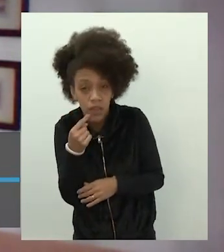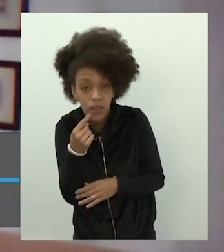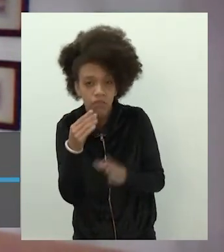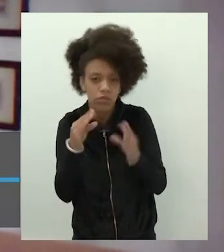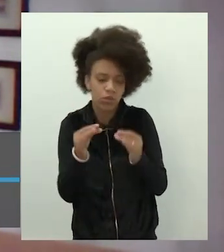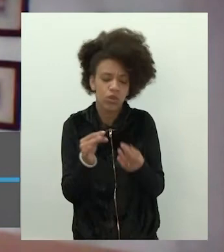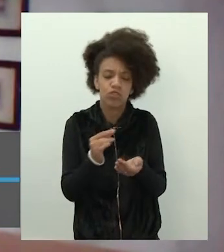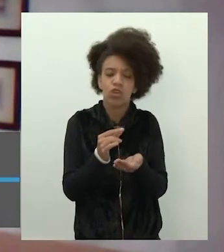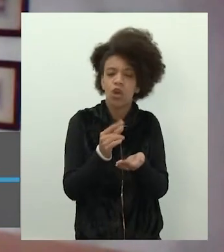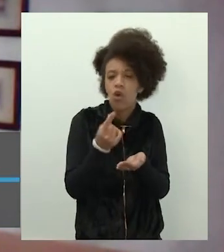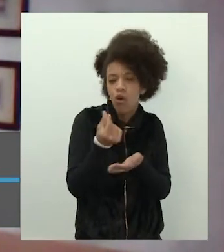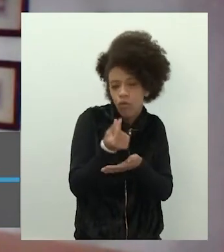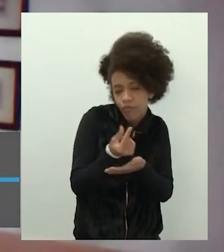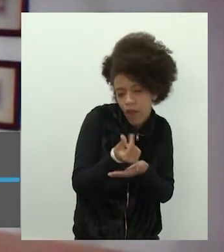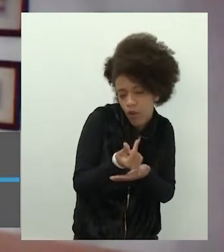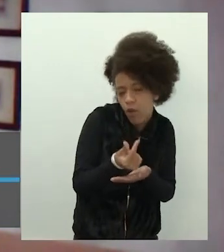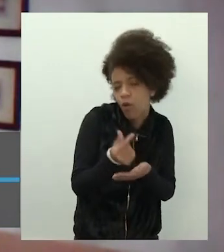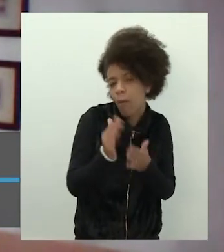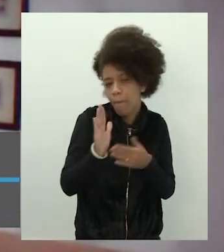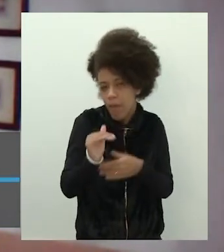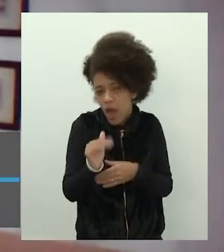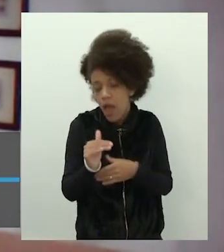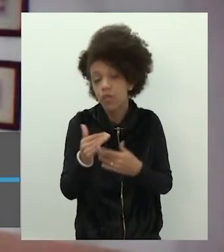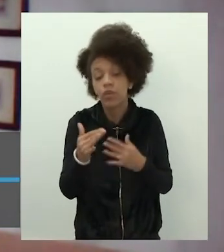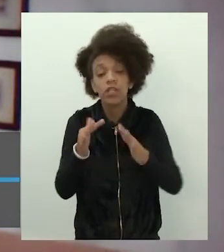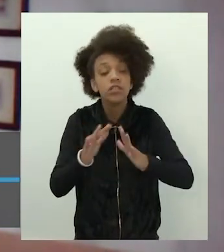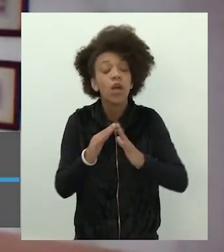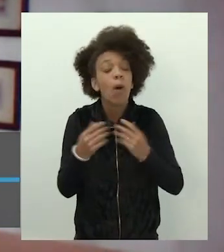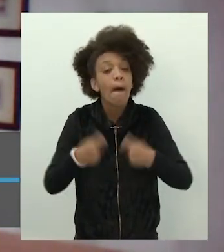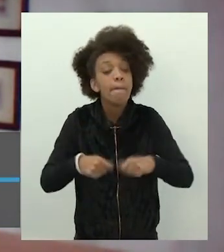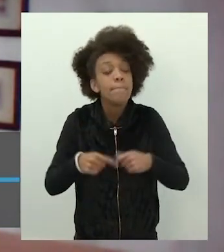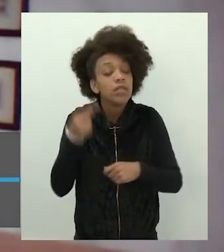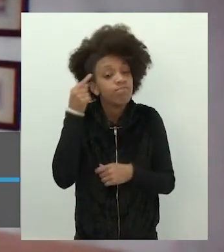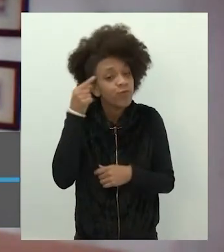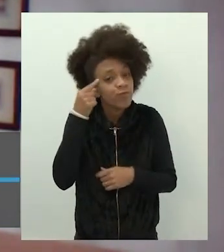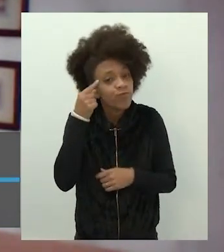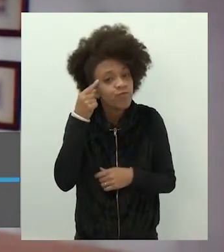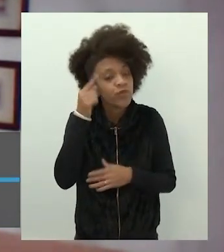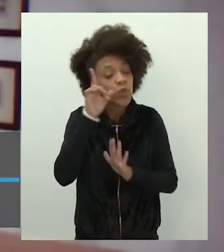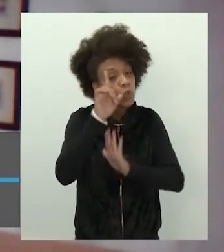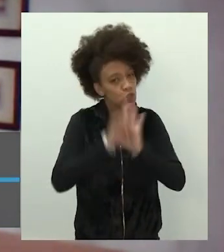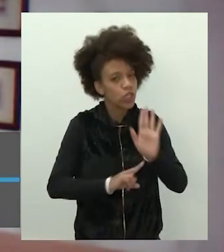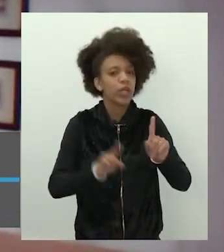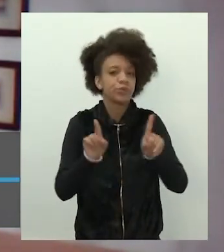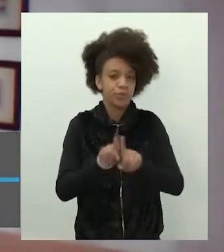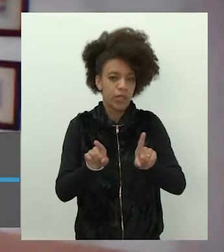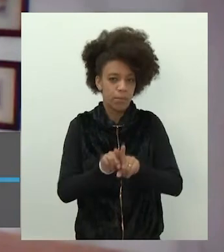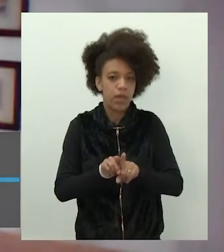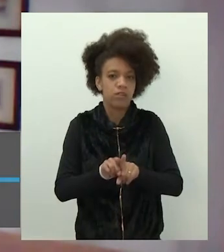econômicos, enfim. Então, a gente tem que ter esse direito também de